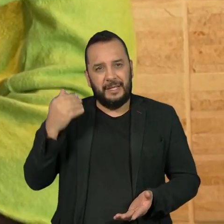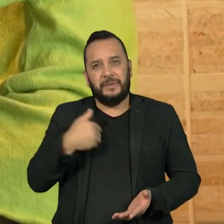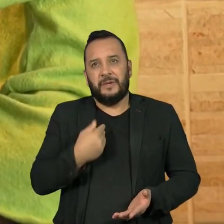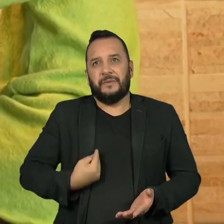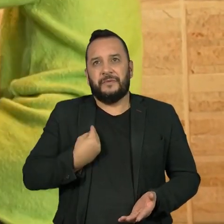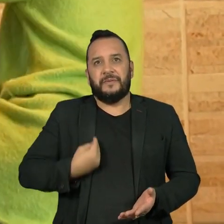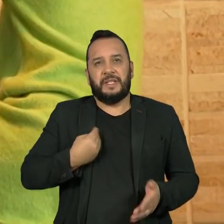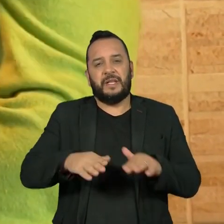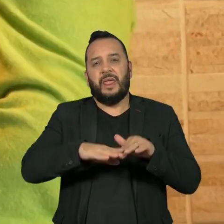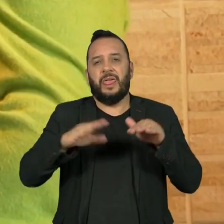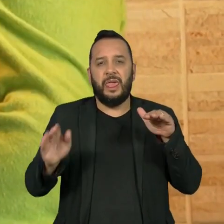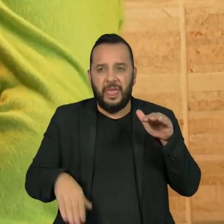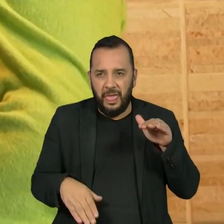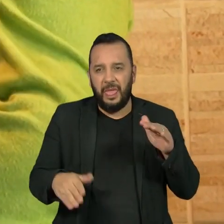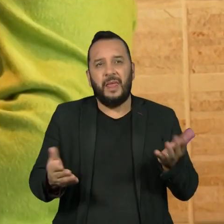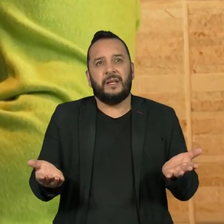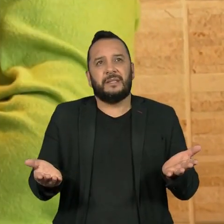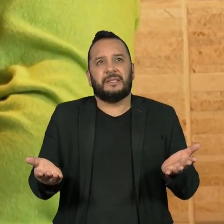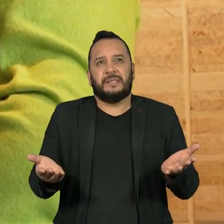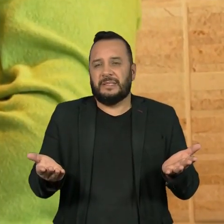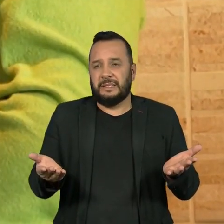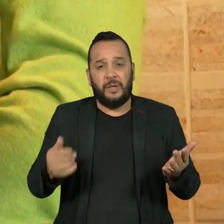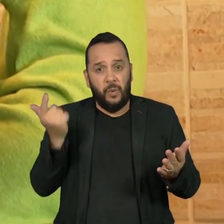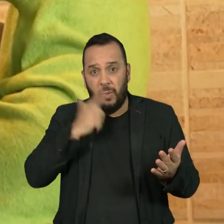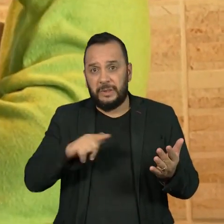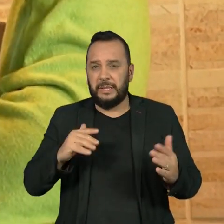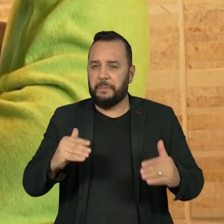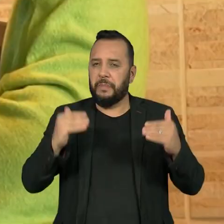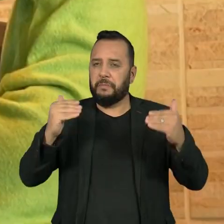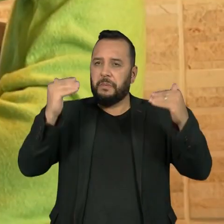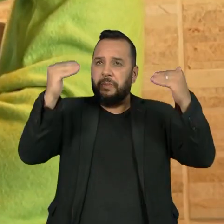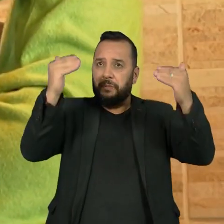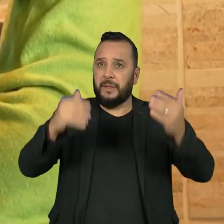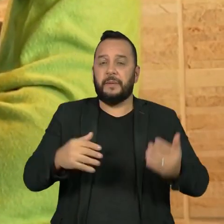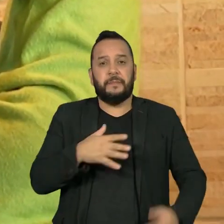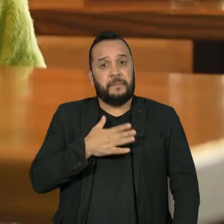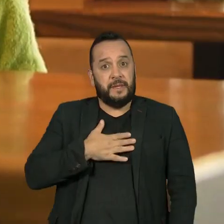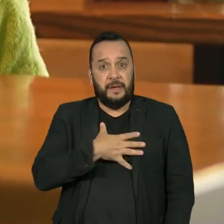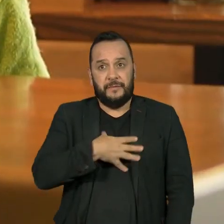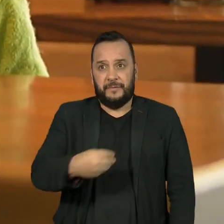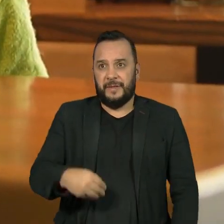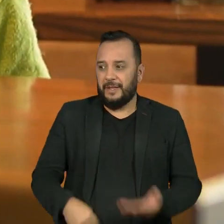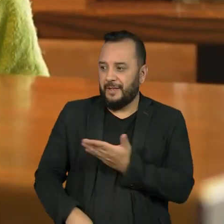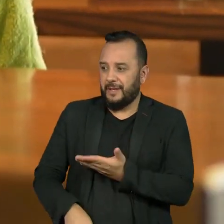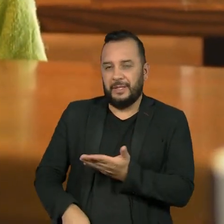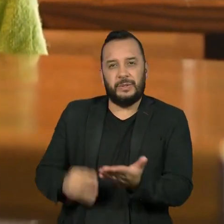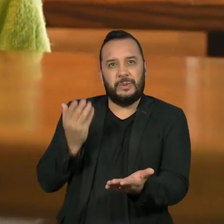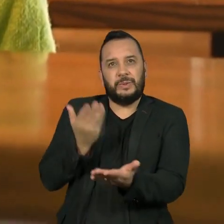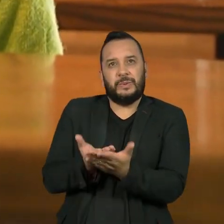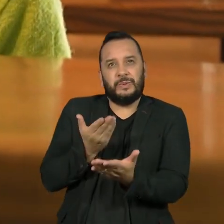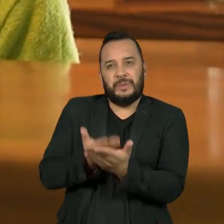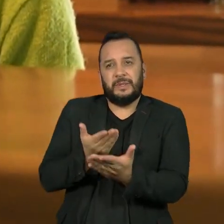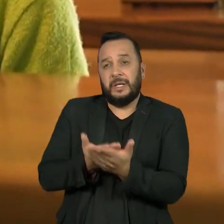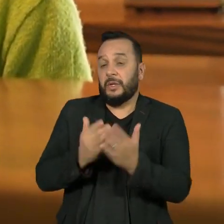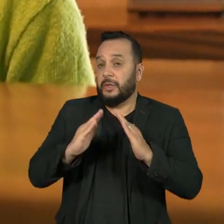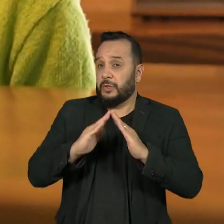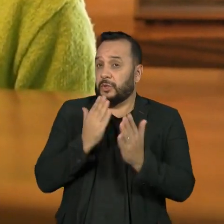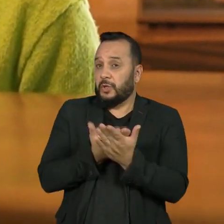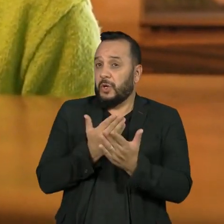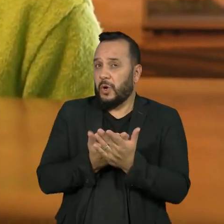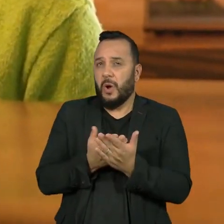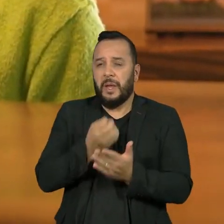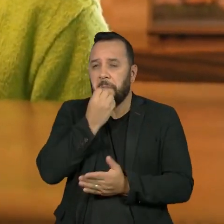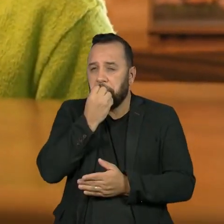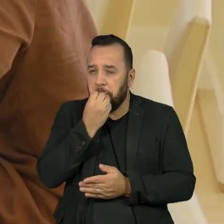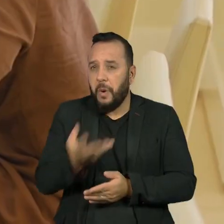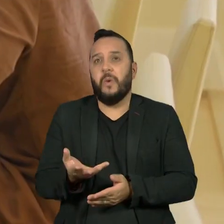de escassez. Então, quando eu vi minha filha estudando em uma instituição bilíngue, me vi